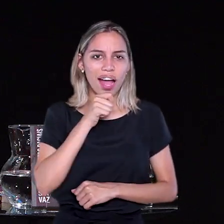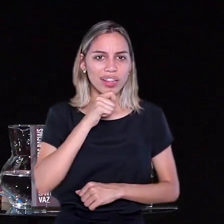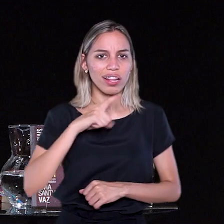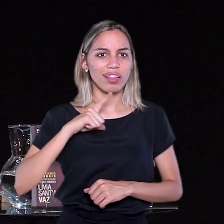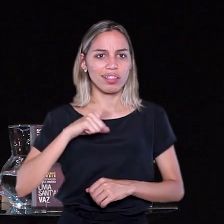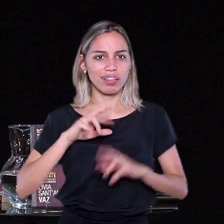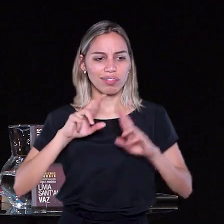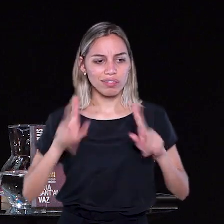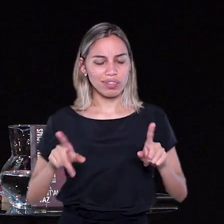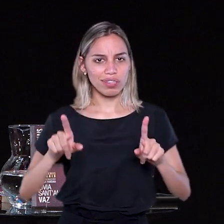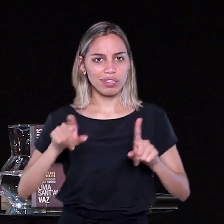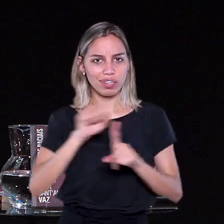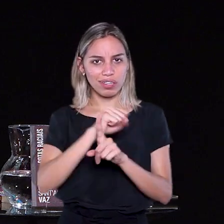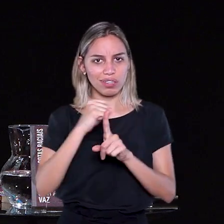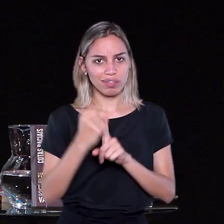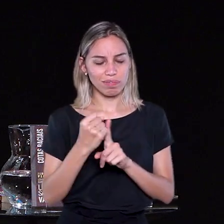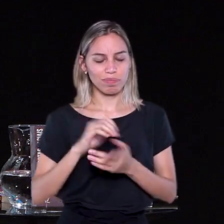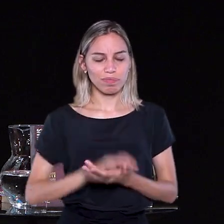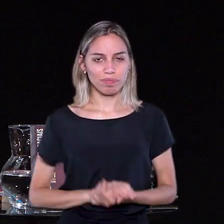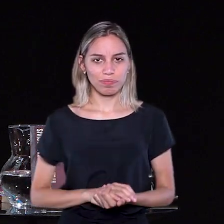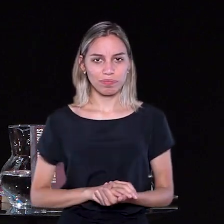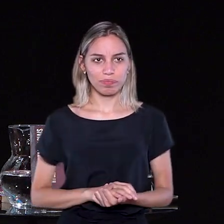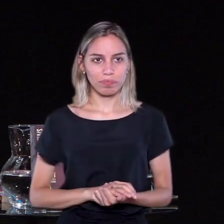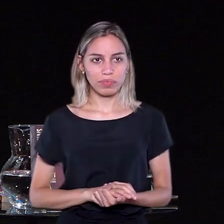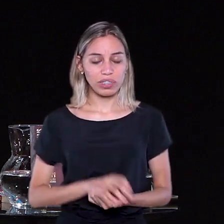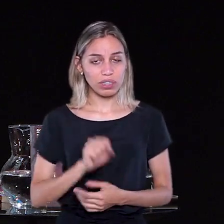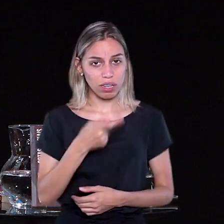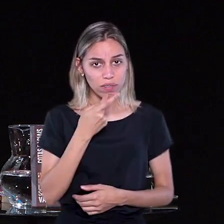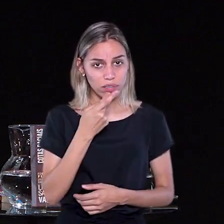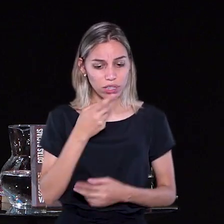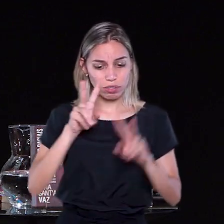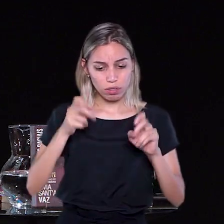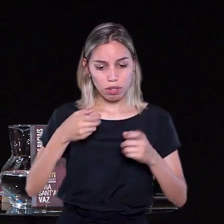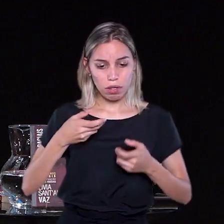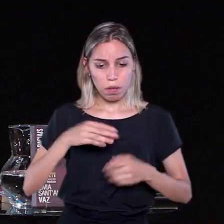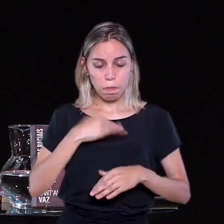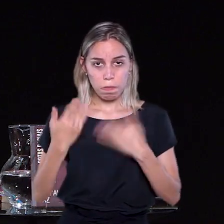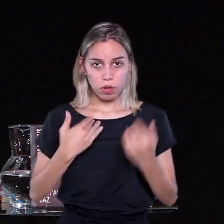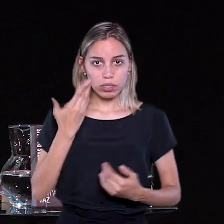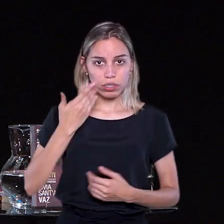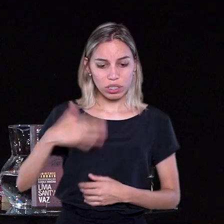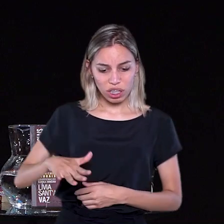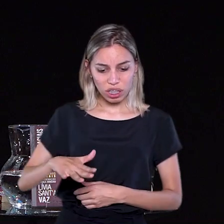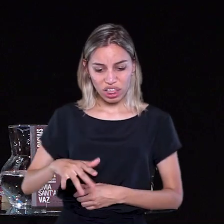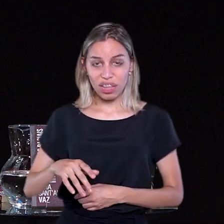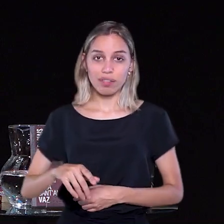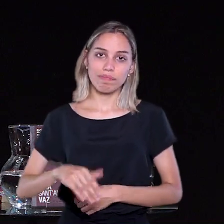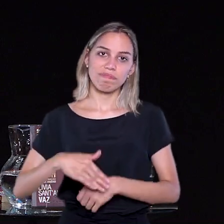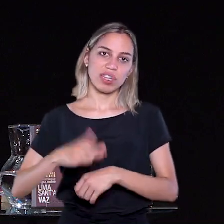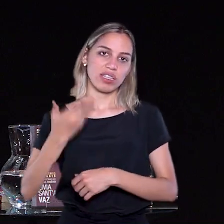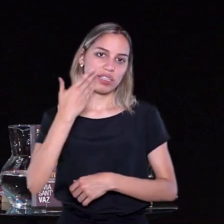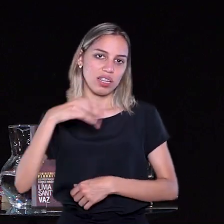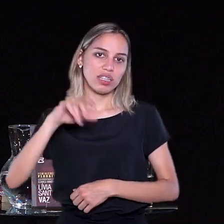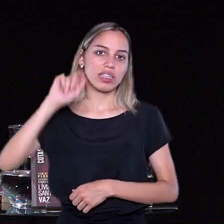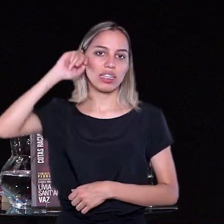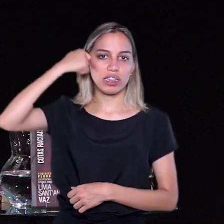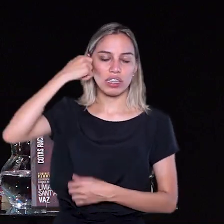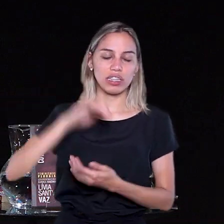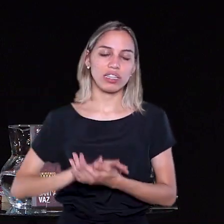Afonso. Determinante. Se a gente falar em mortalidade infantil, são crianças negras que mais morrem.